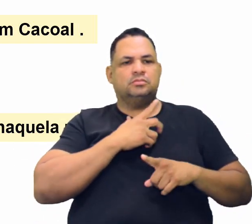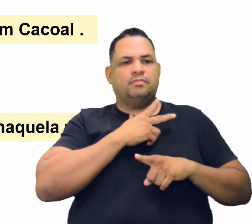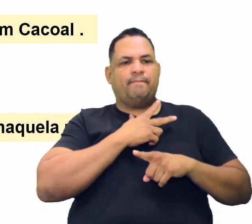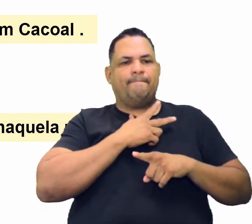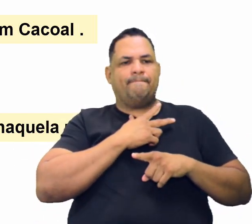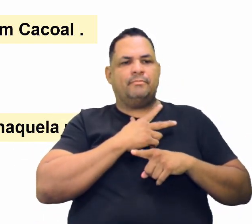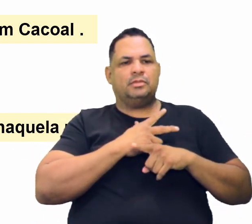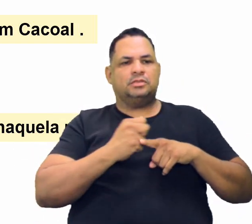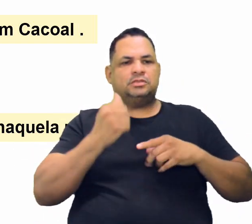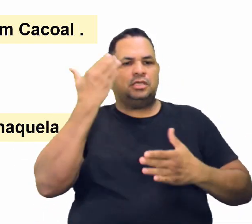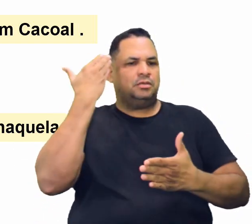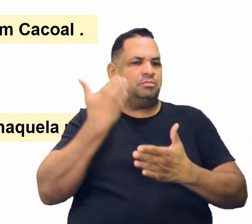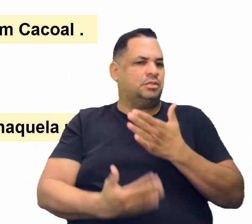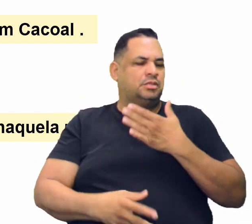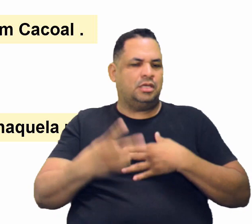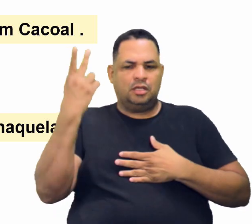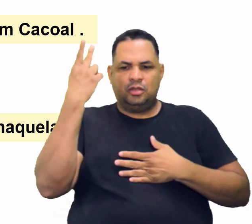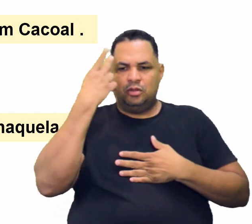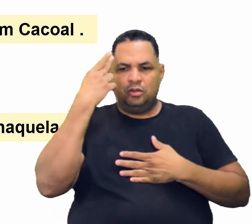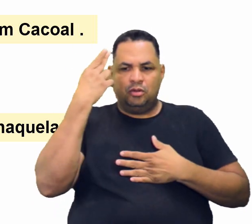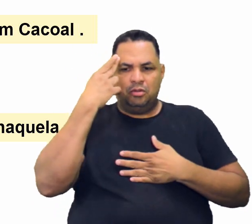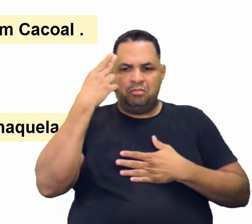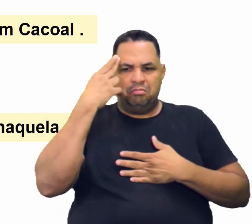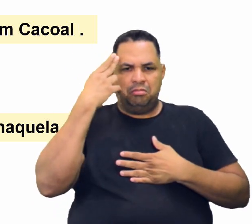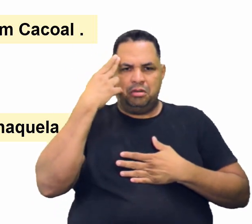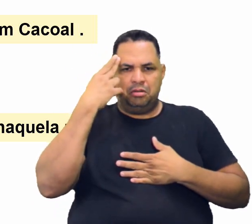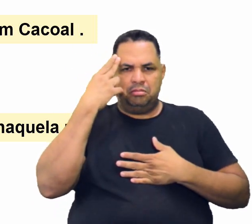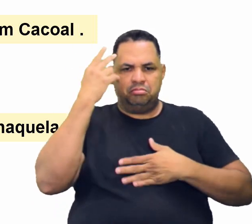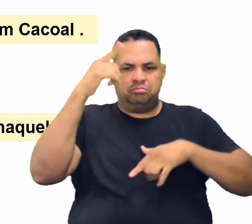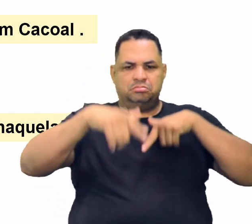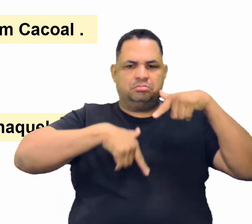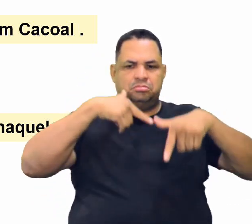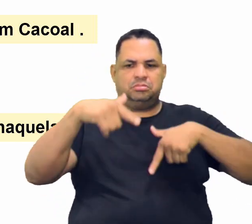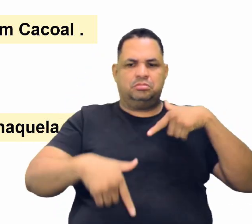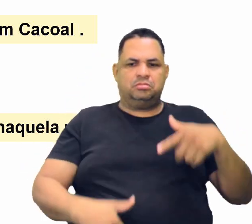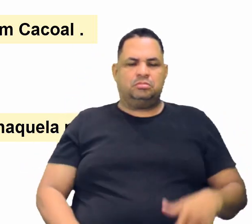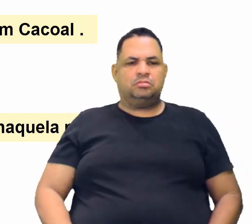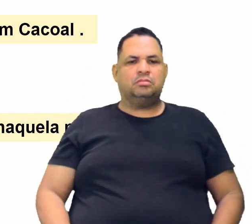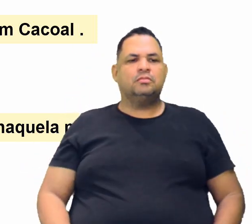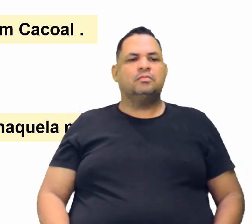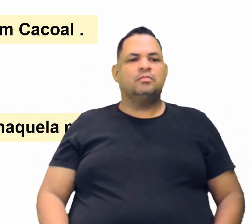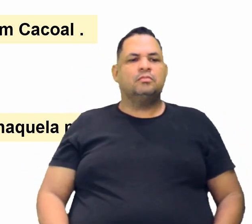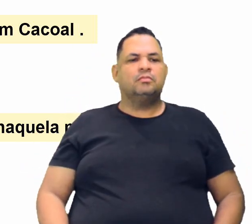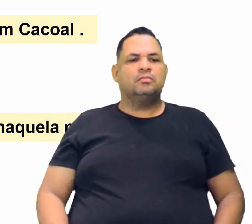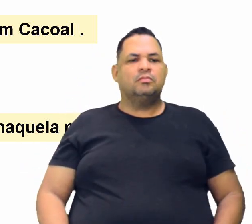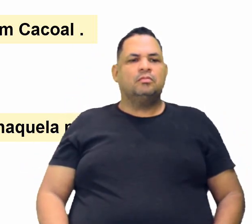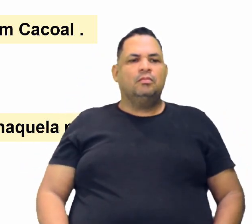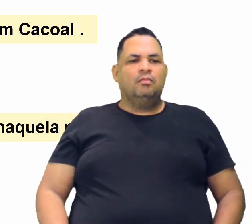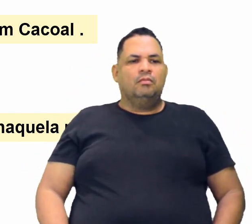faz parte da profissão. Eu tenho aqui, amadinho, ó.